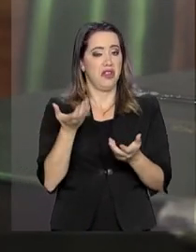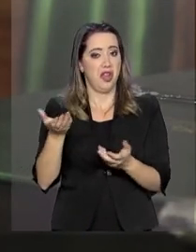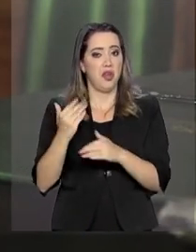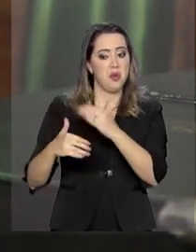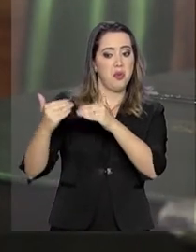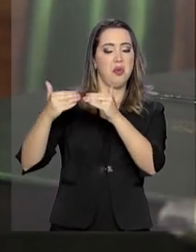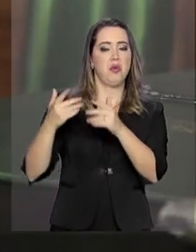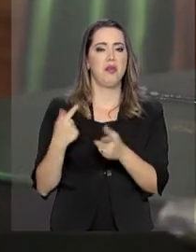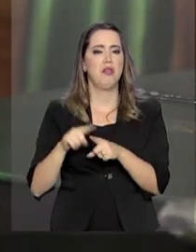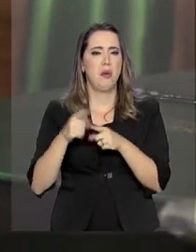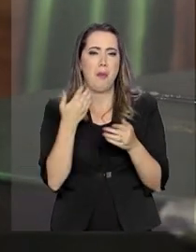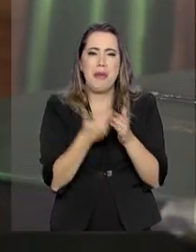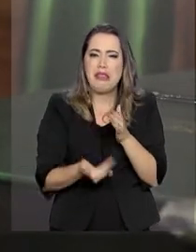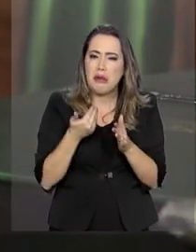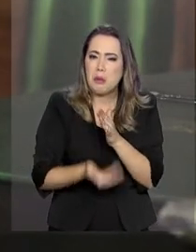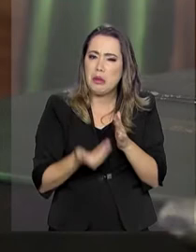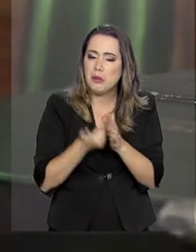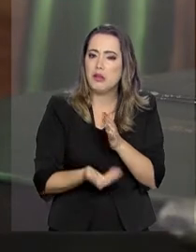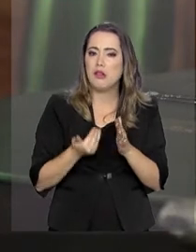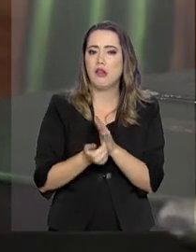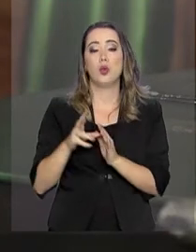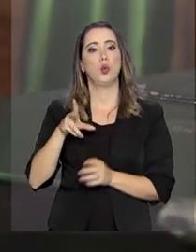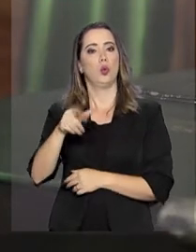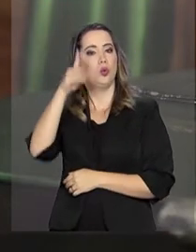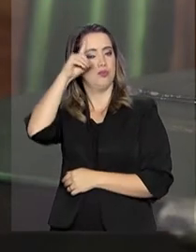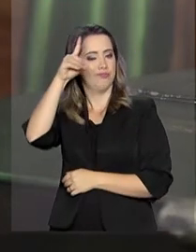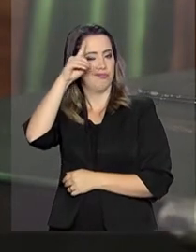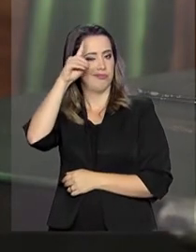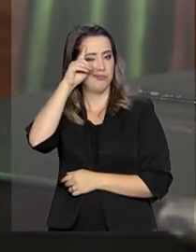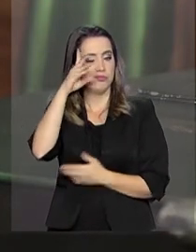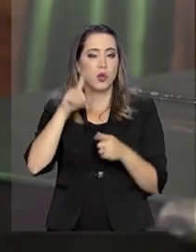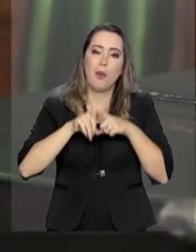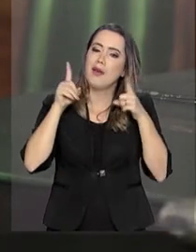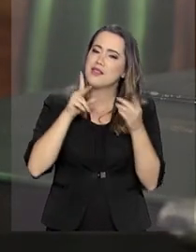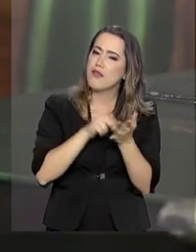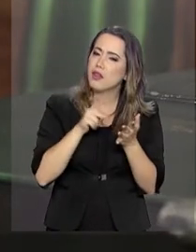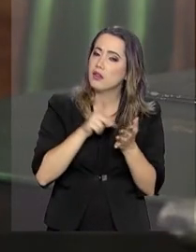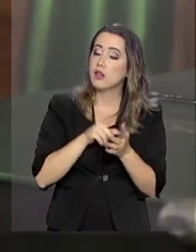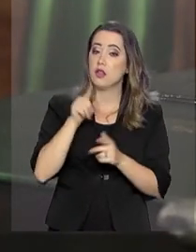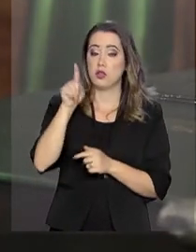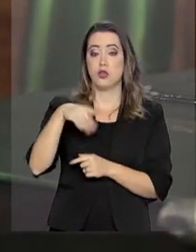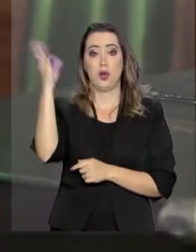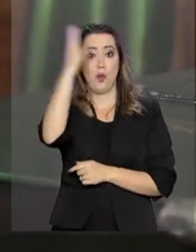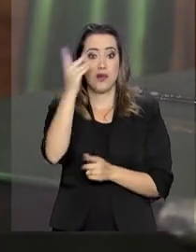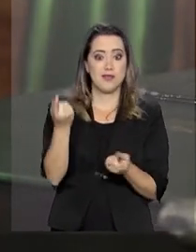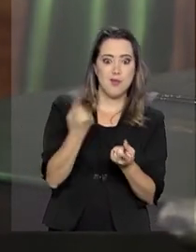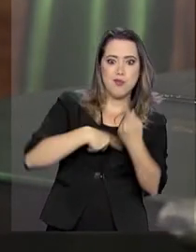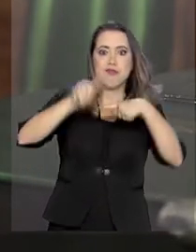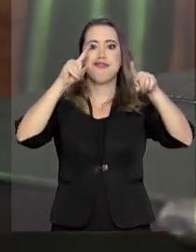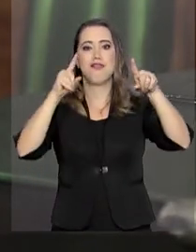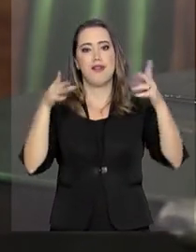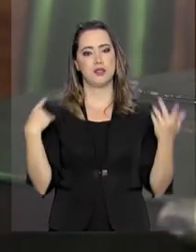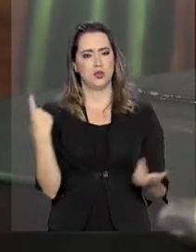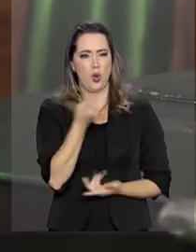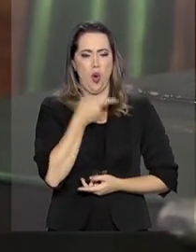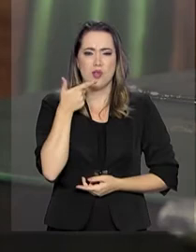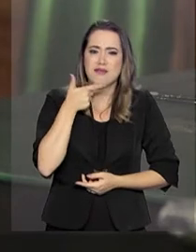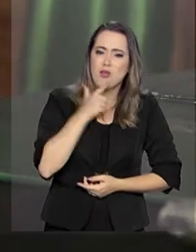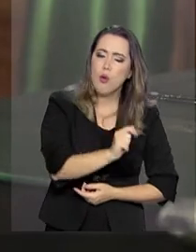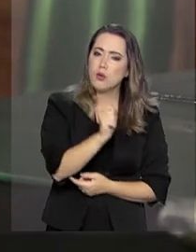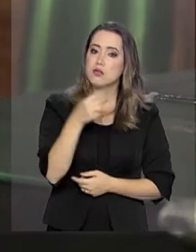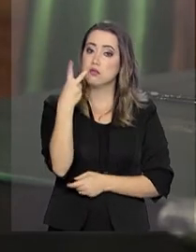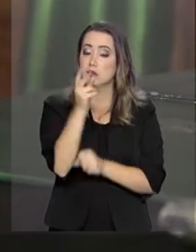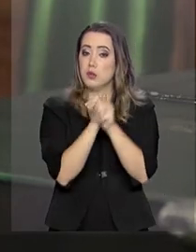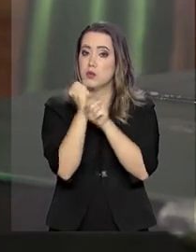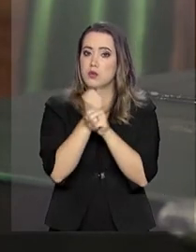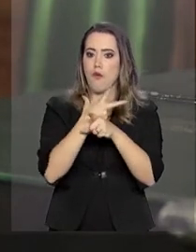tenta perder o jogo todos os dias a verdade é que o brasil virou o jogo alcançamos nesses dois anos